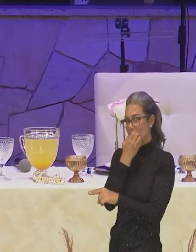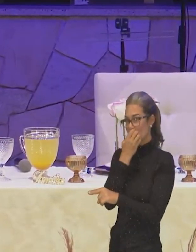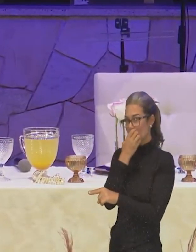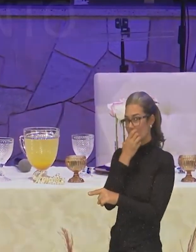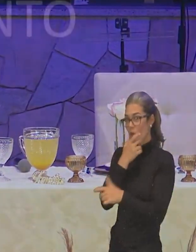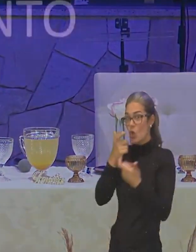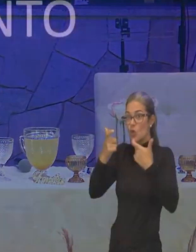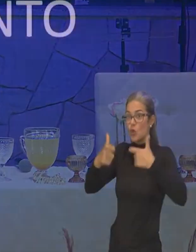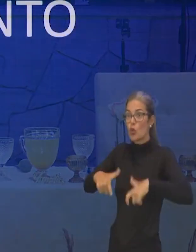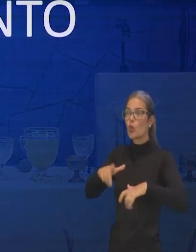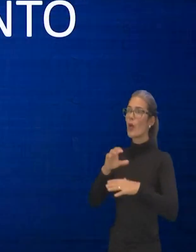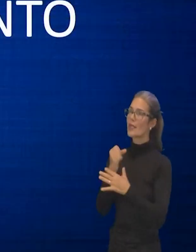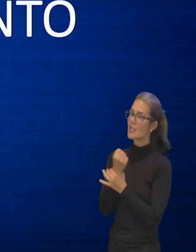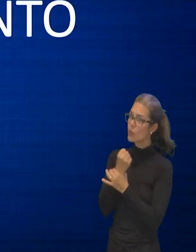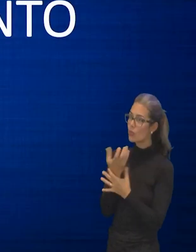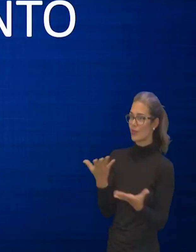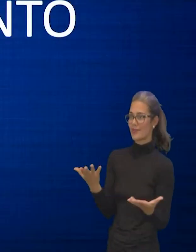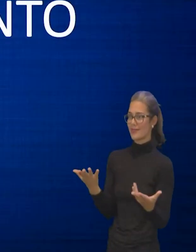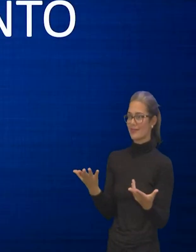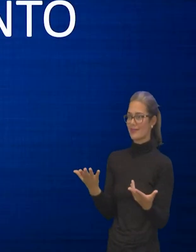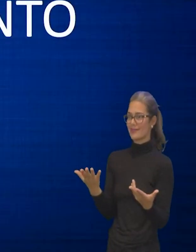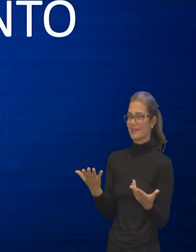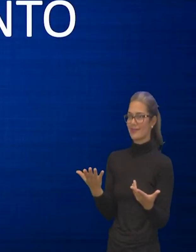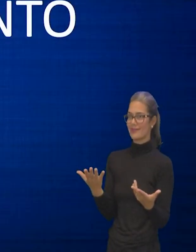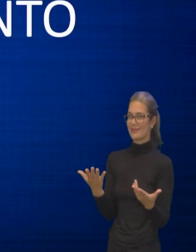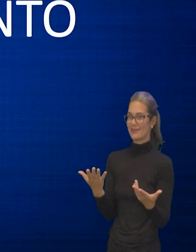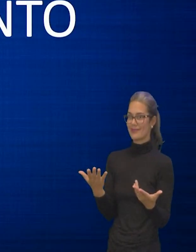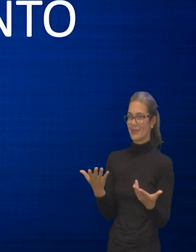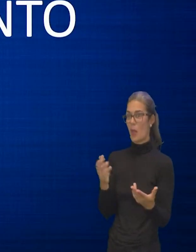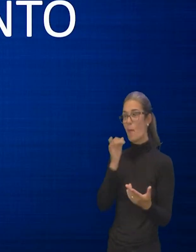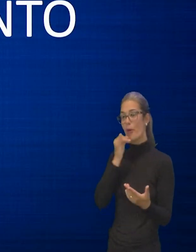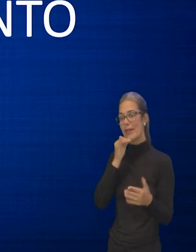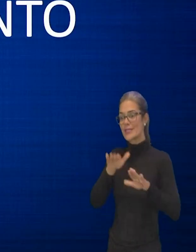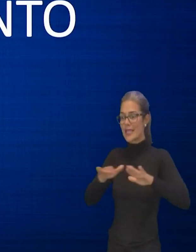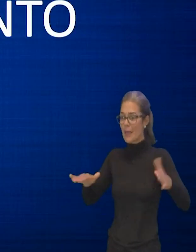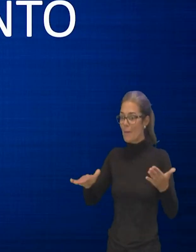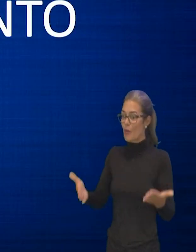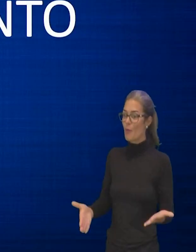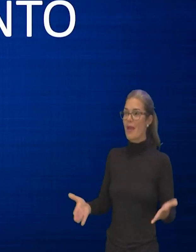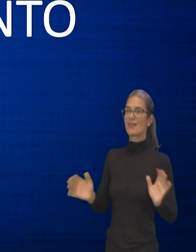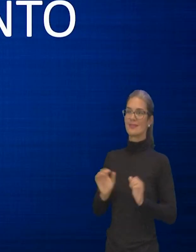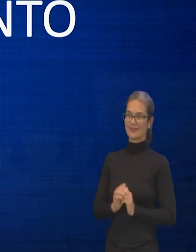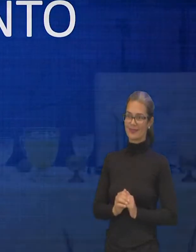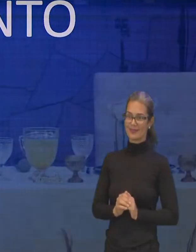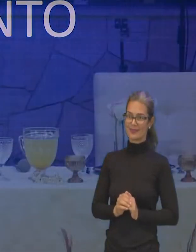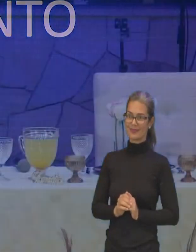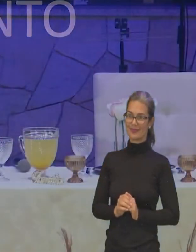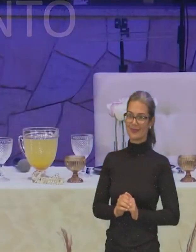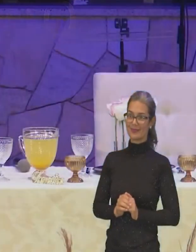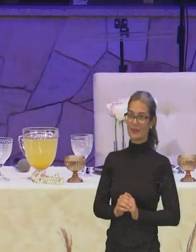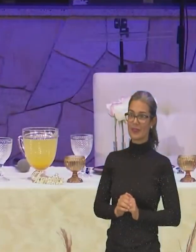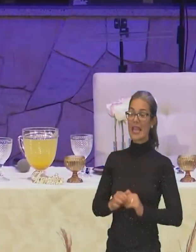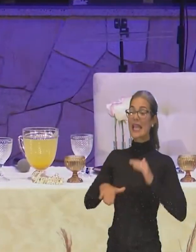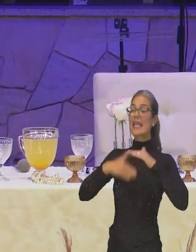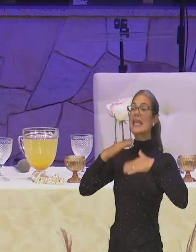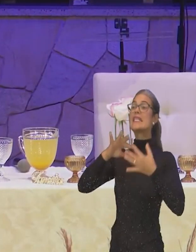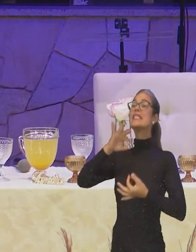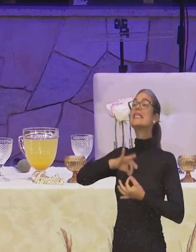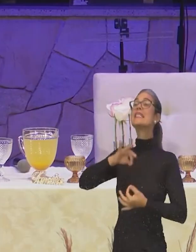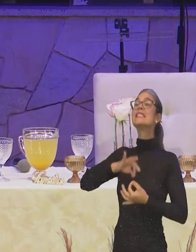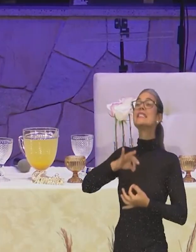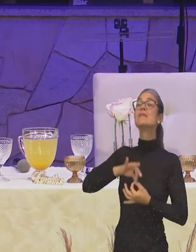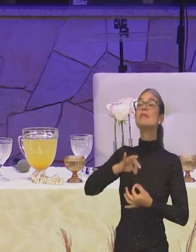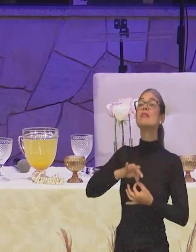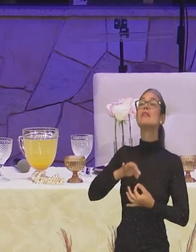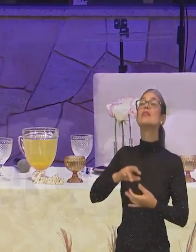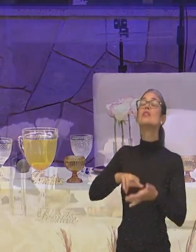um lugar de segurança, à mesa. Crescer espiritualmente tem a ver com olhar para o centro, abrir a